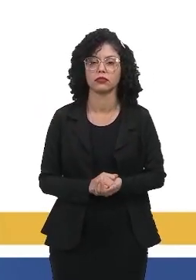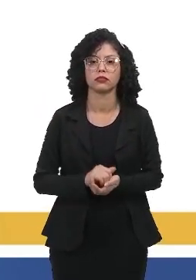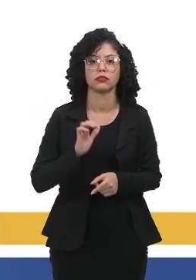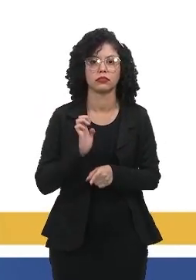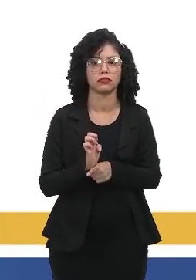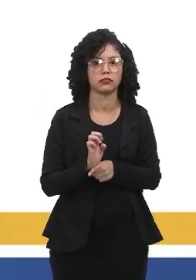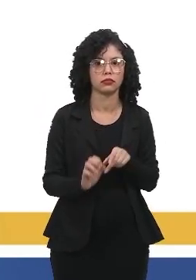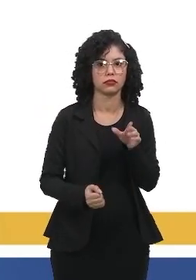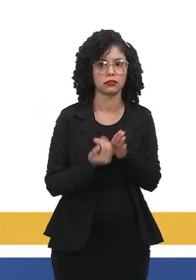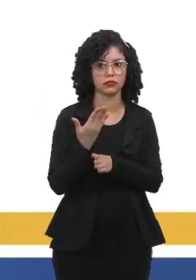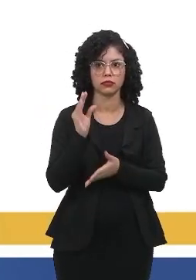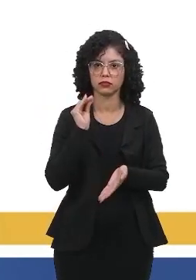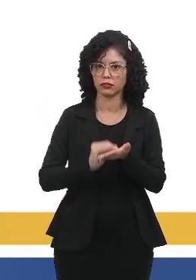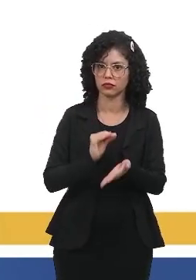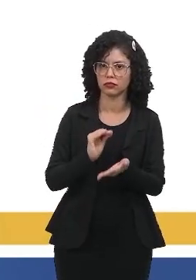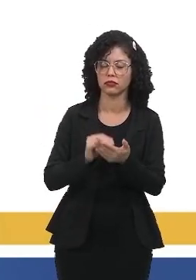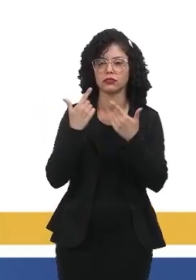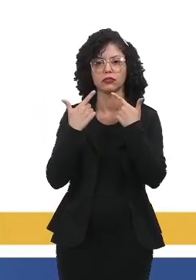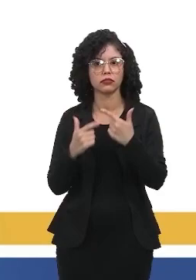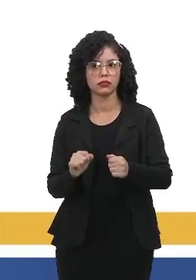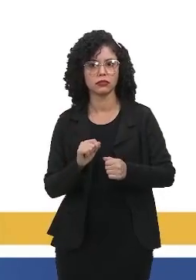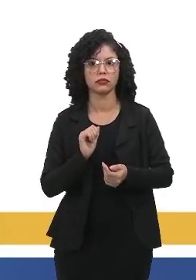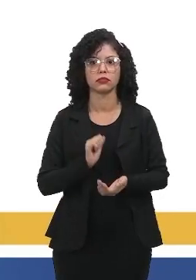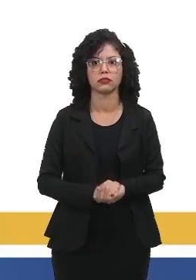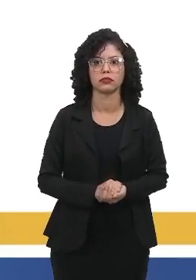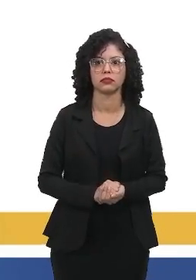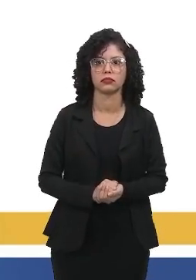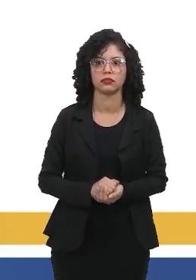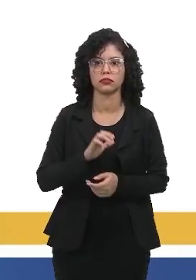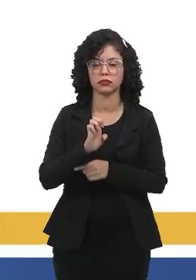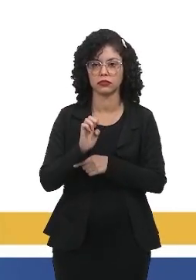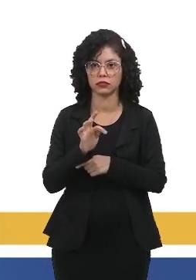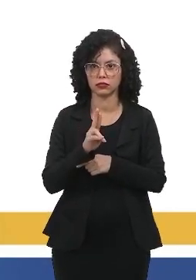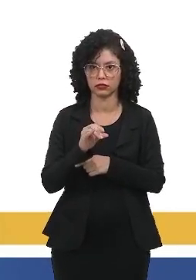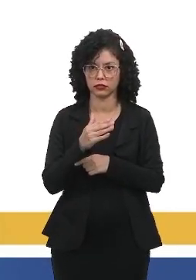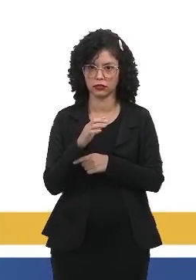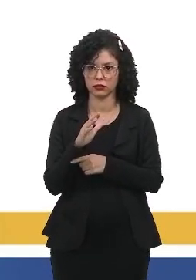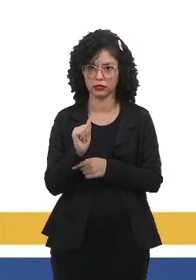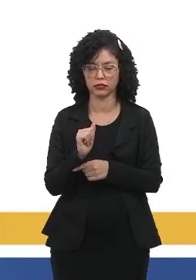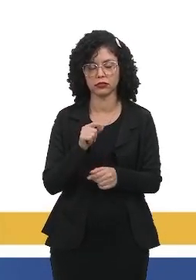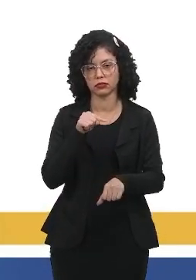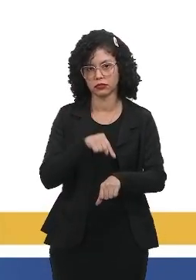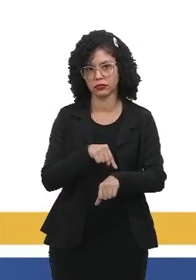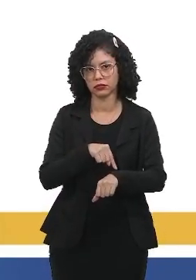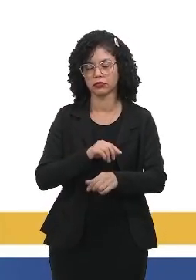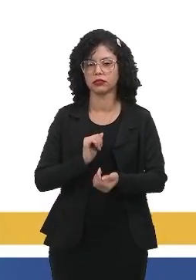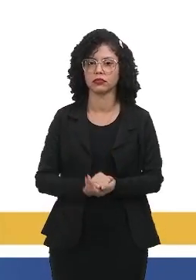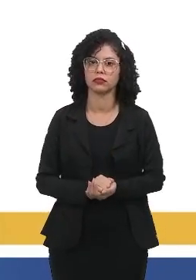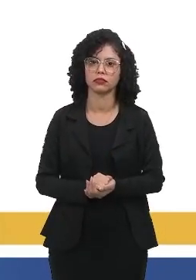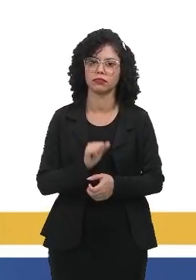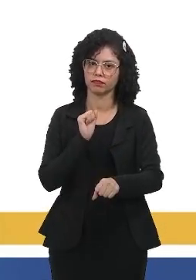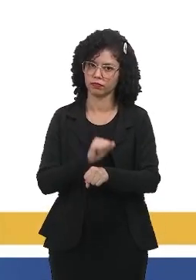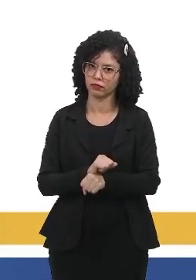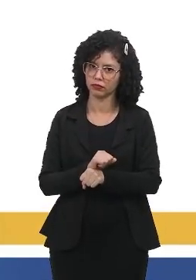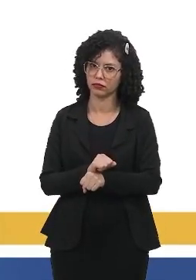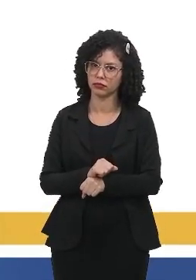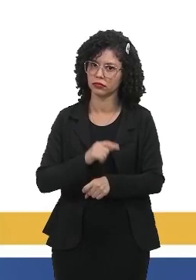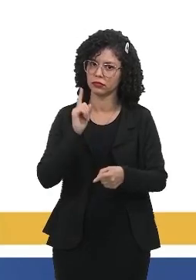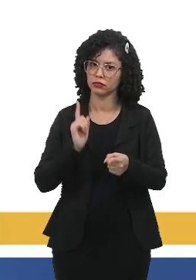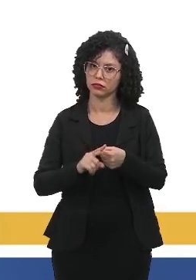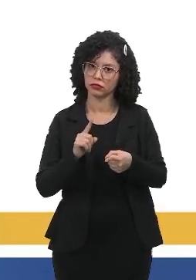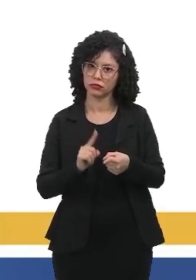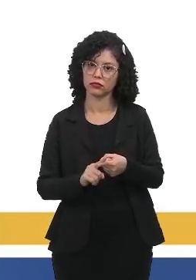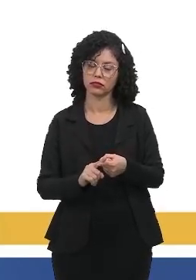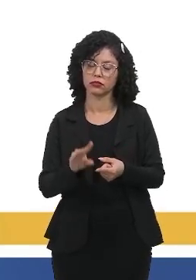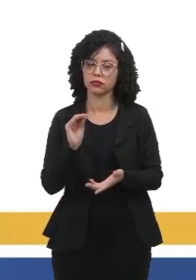e sugere na ausência da linguagem a estagnação do tempo o tempo para por causa dessa